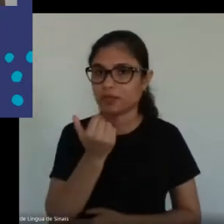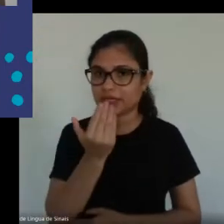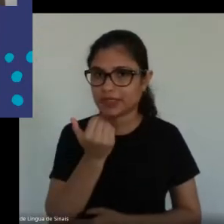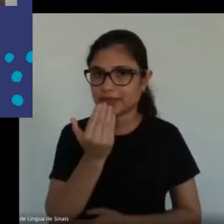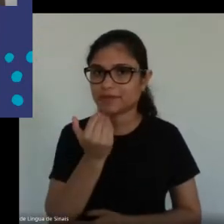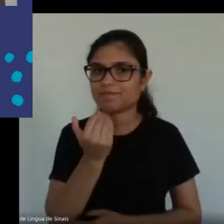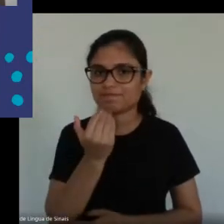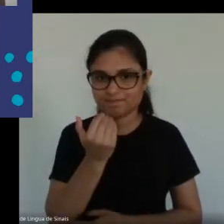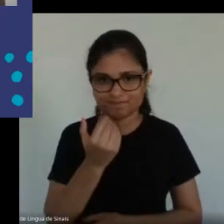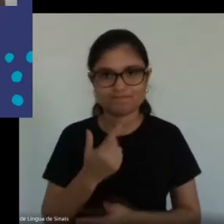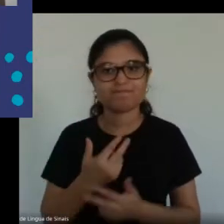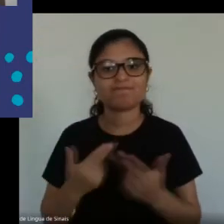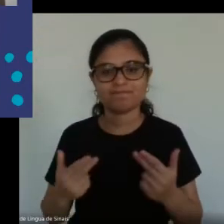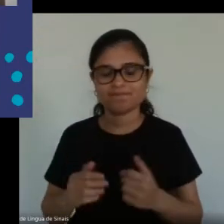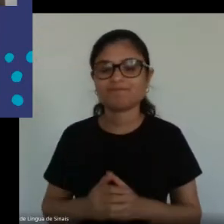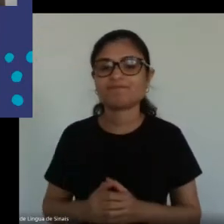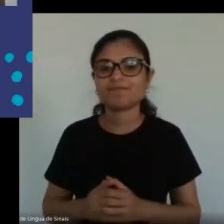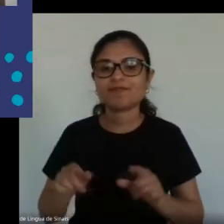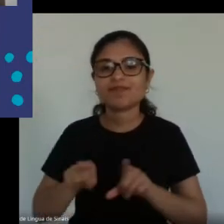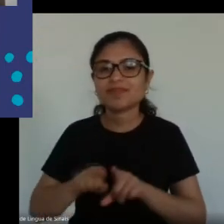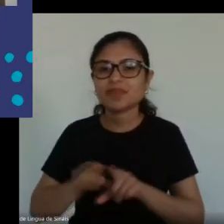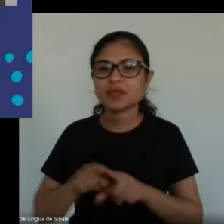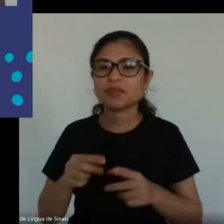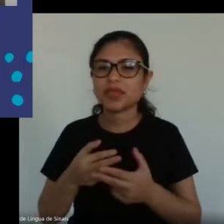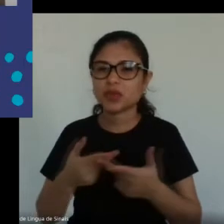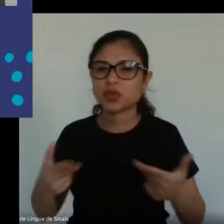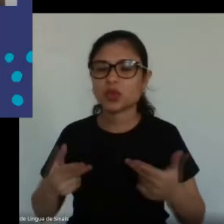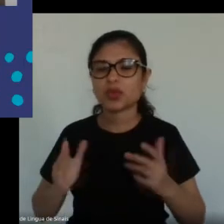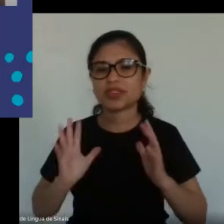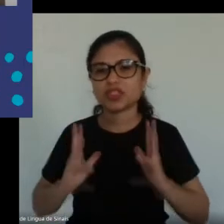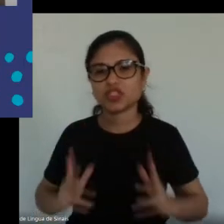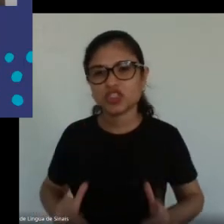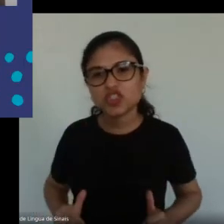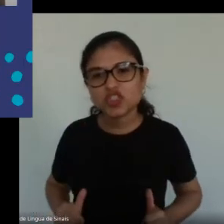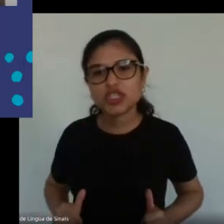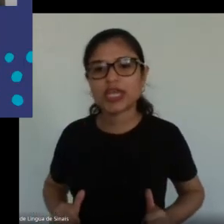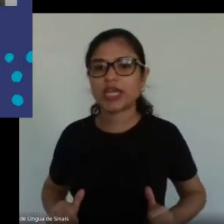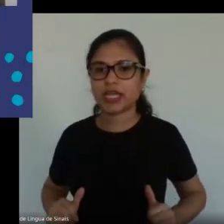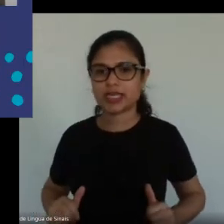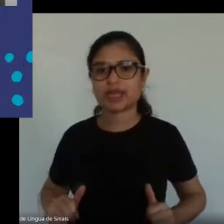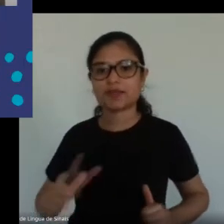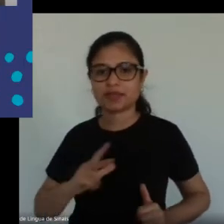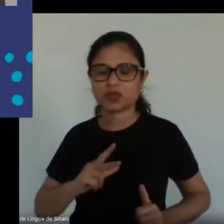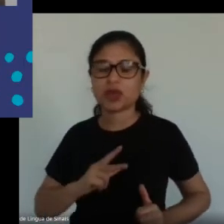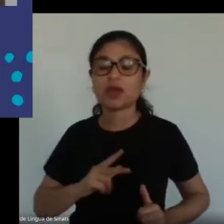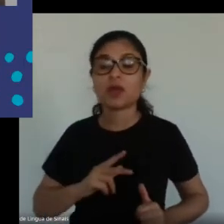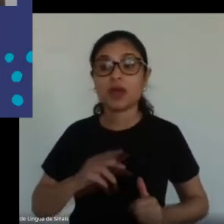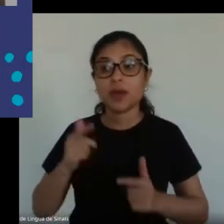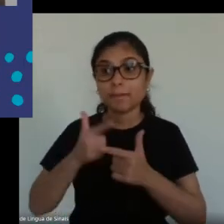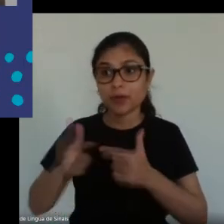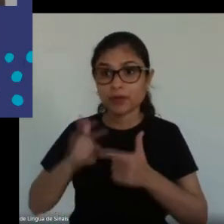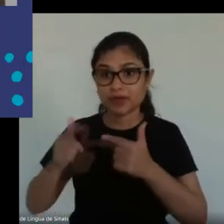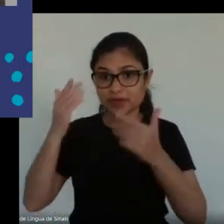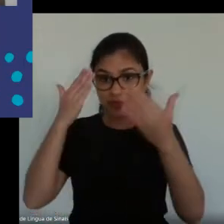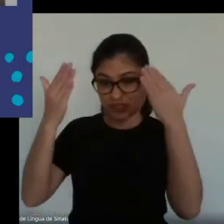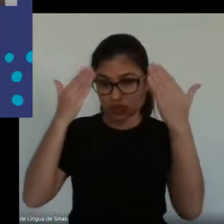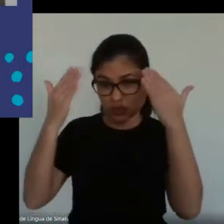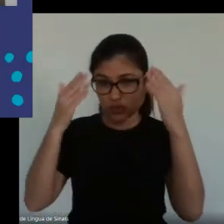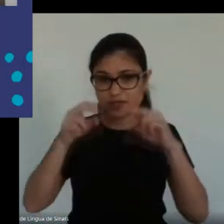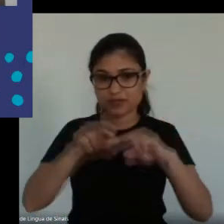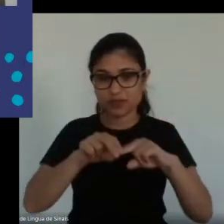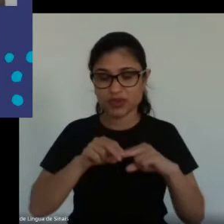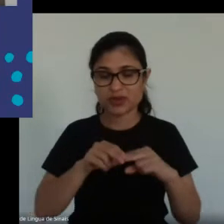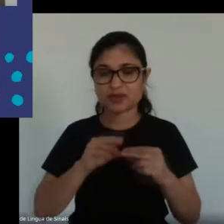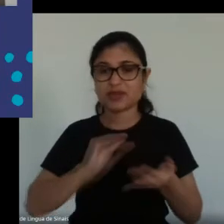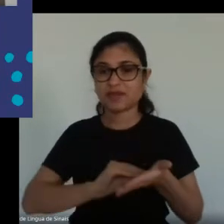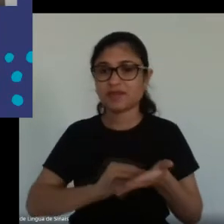comida e itens de higiene, Vitor. Os problemas psicológicos advindos de